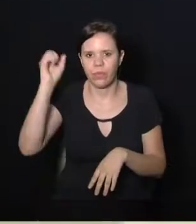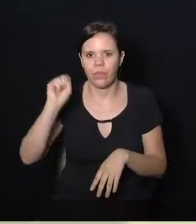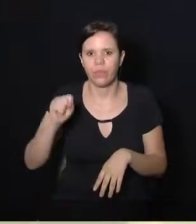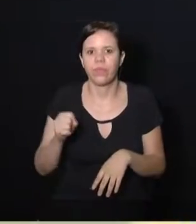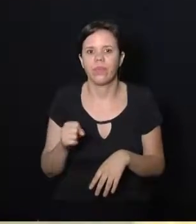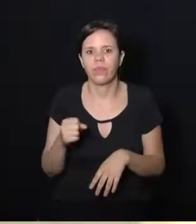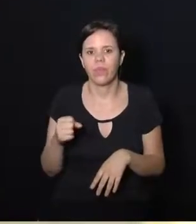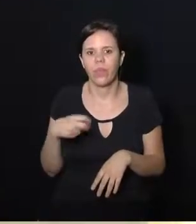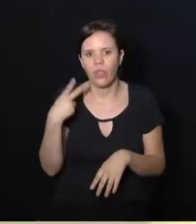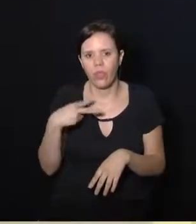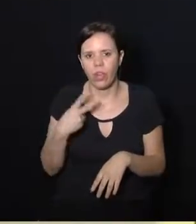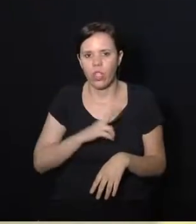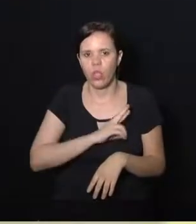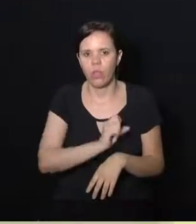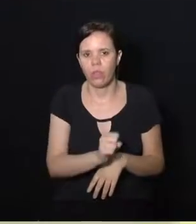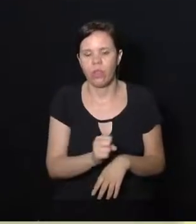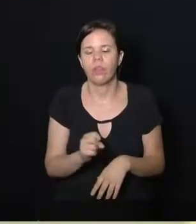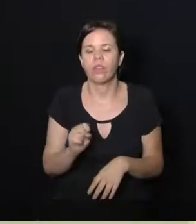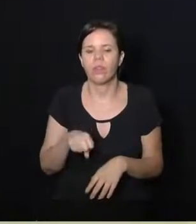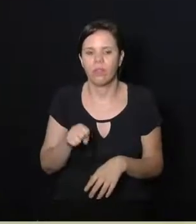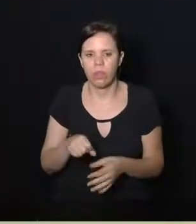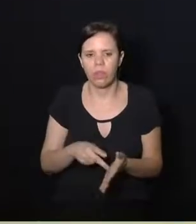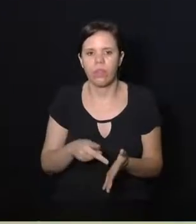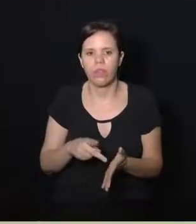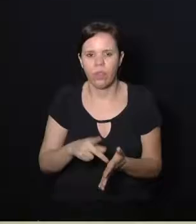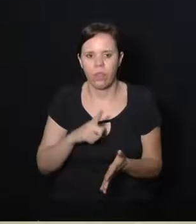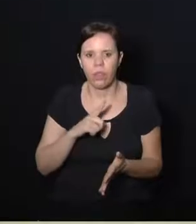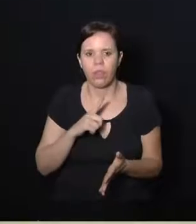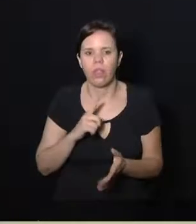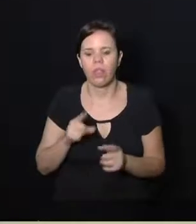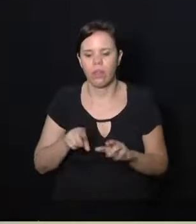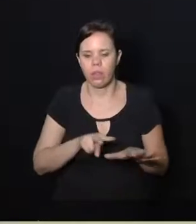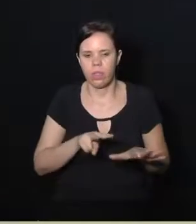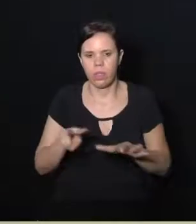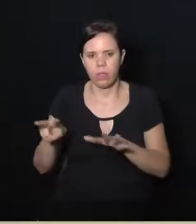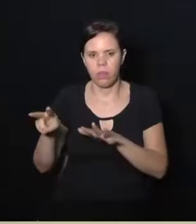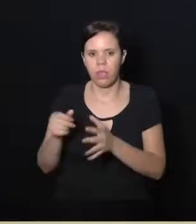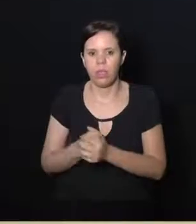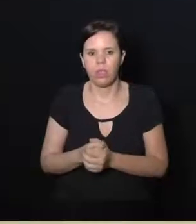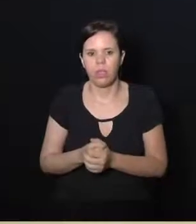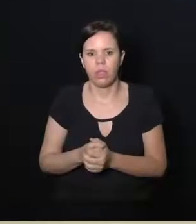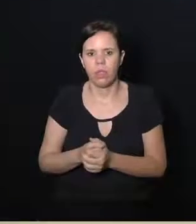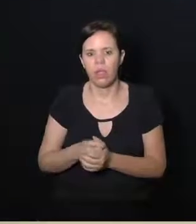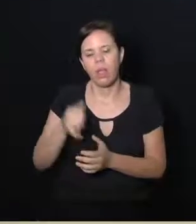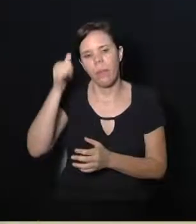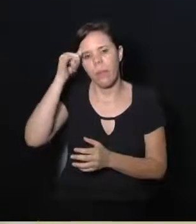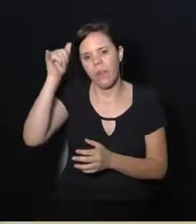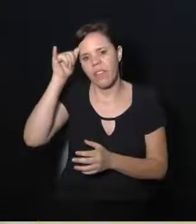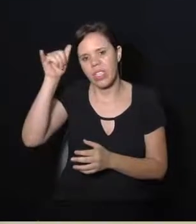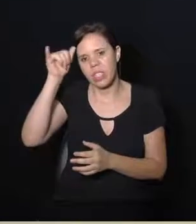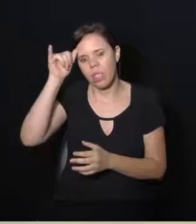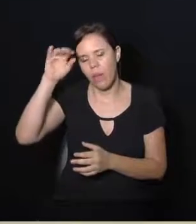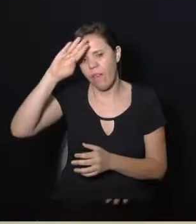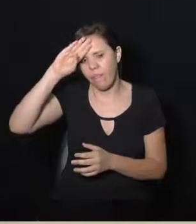segundo o parlamentar. A importância realmente de termos uma semana de prevenção à febre maculosa, né? Que é um